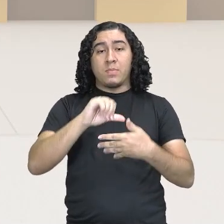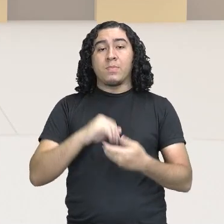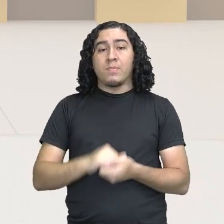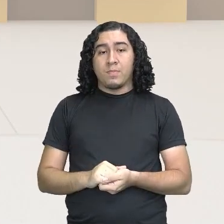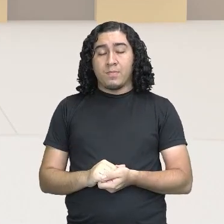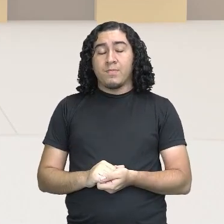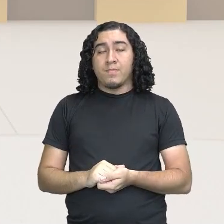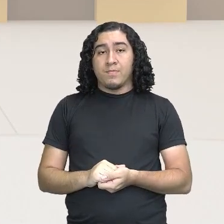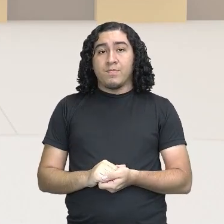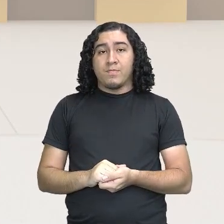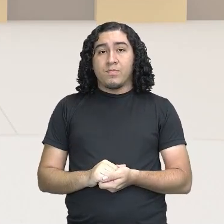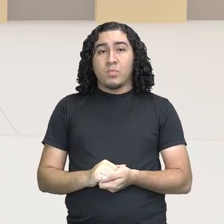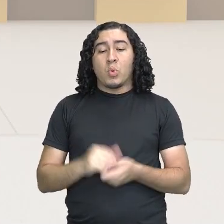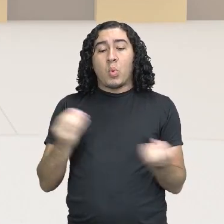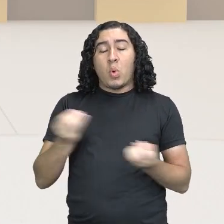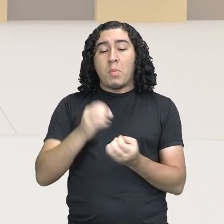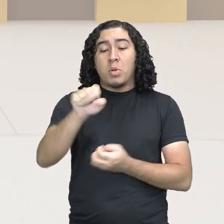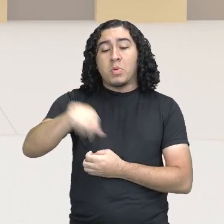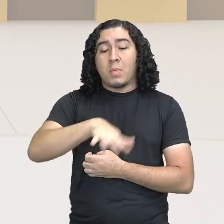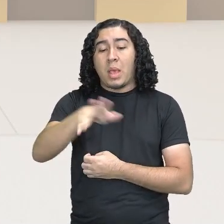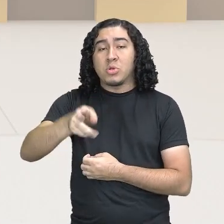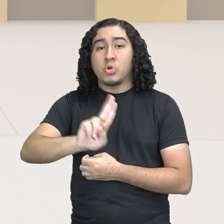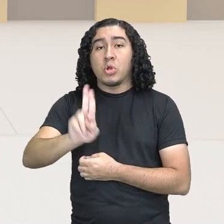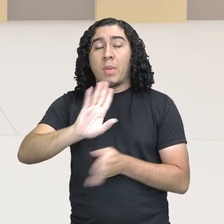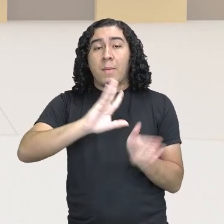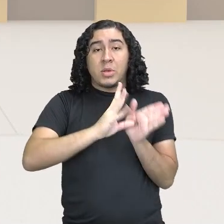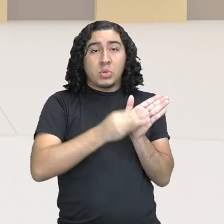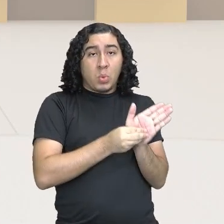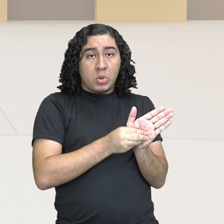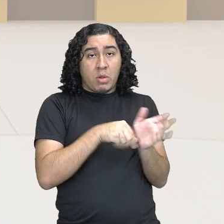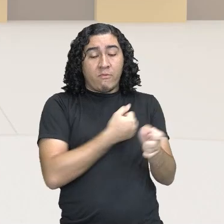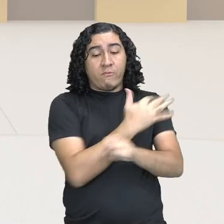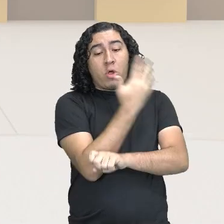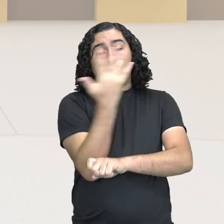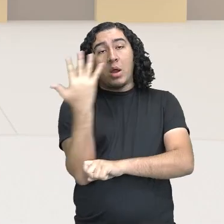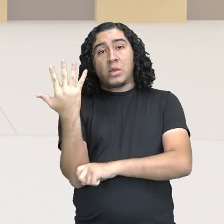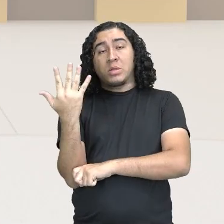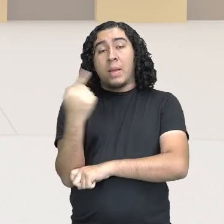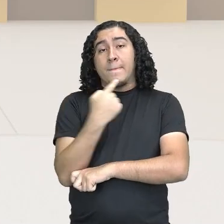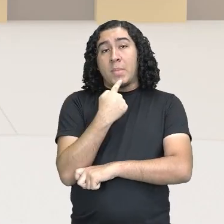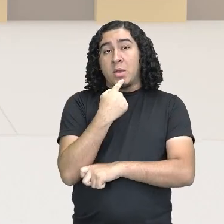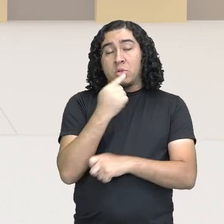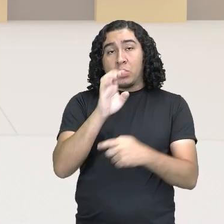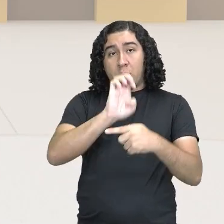o bioma, ele é chamado de Amazônia, e é uma floresta equatorial.